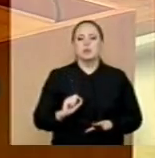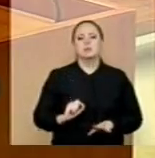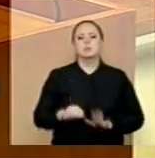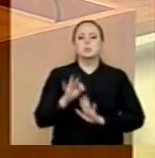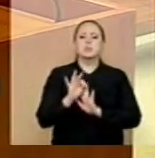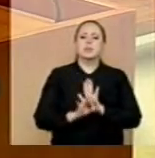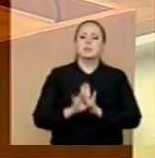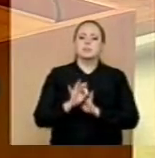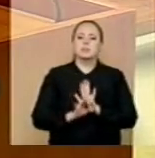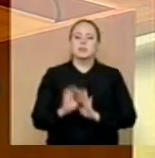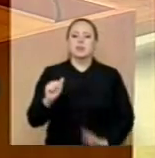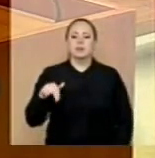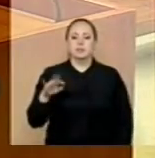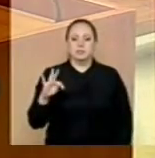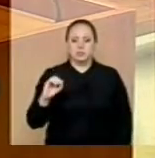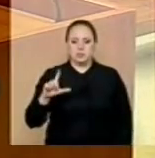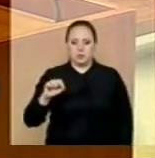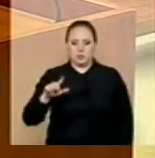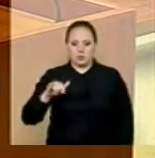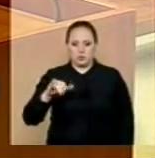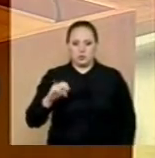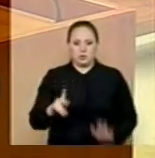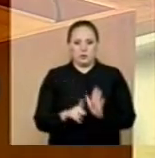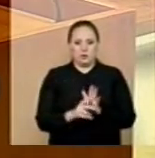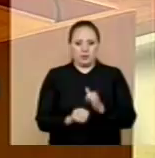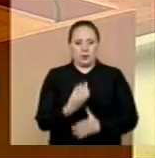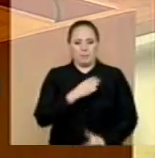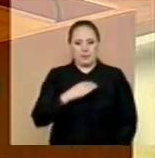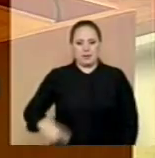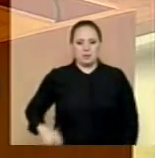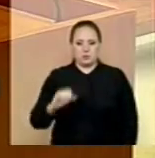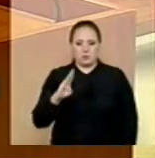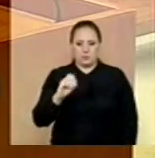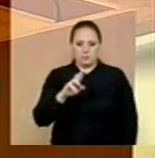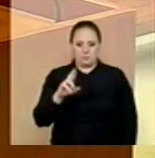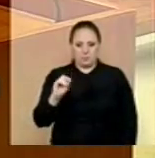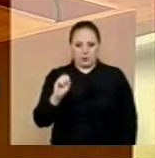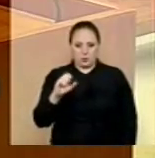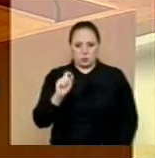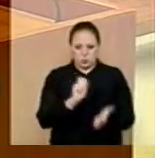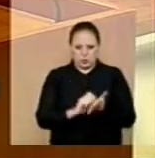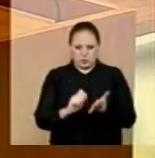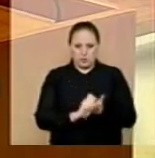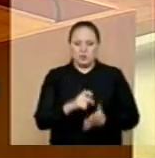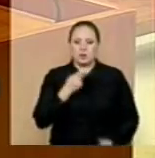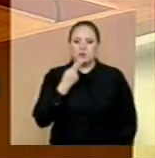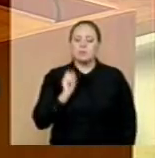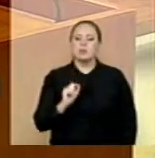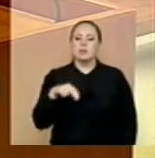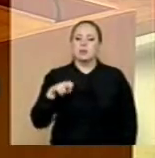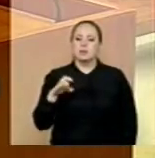texto antológico da autoria do ministro Luiz Roberto Barroso, chamado de Neoconstitucionalismo